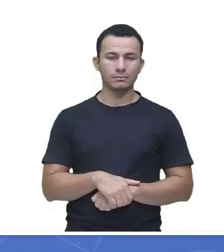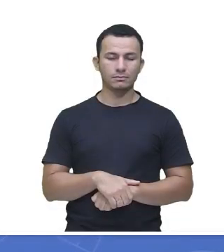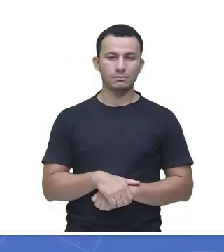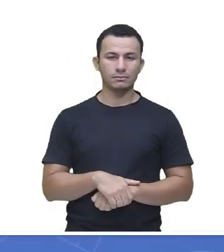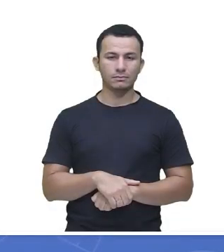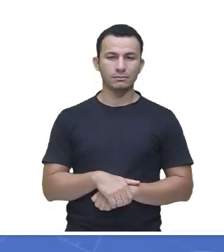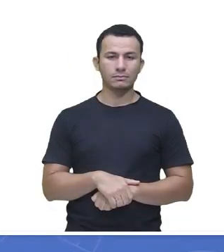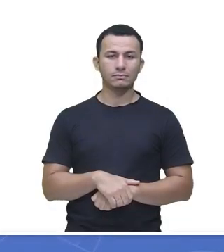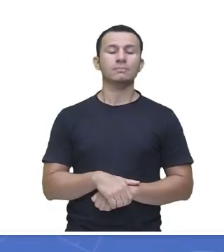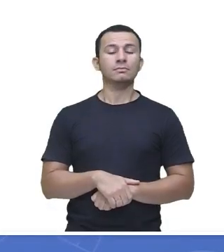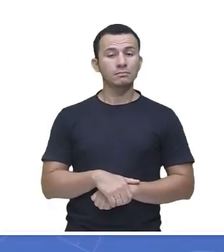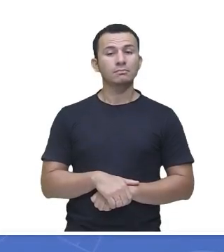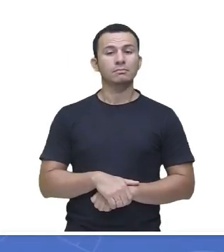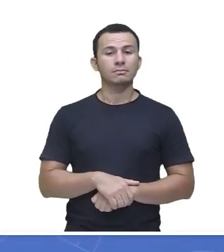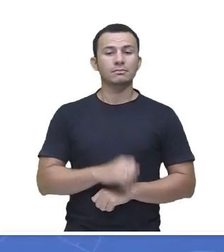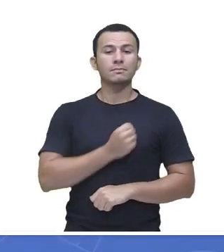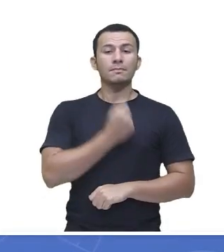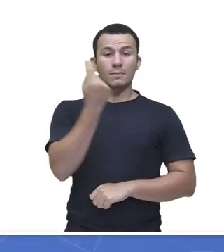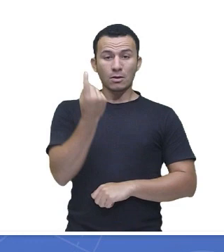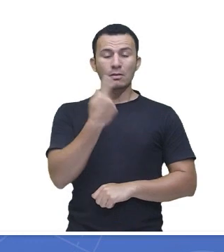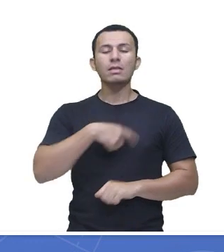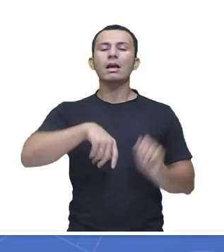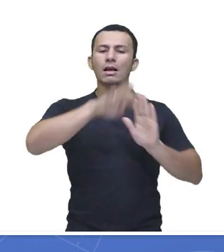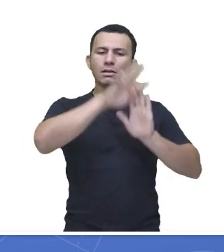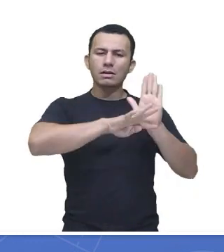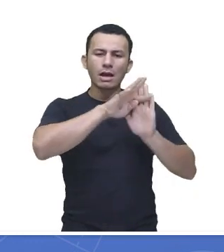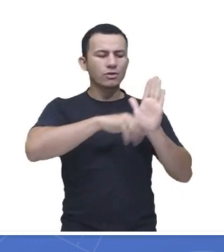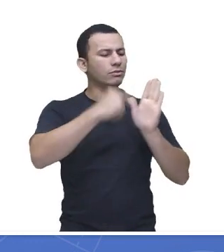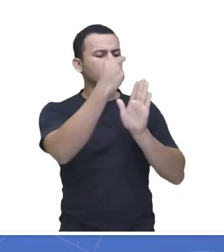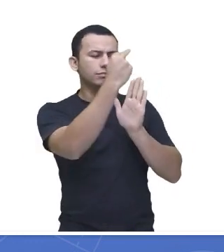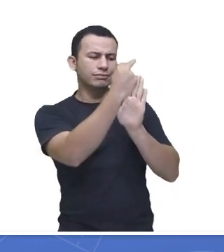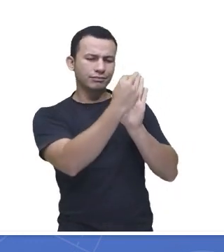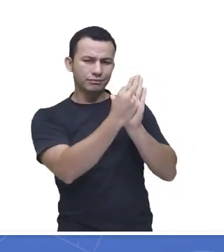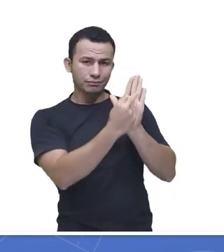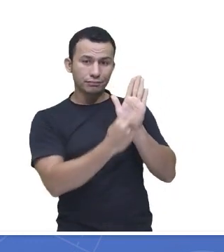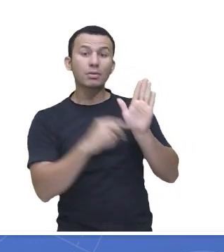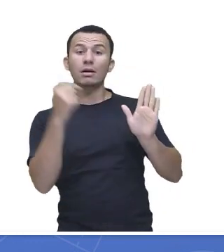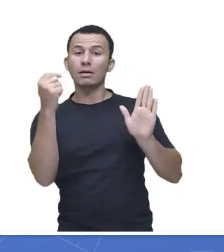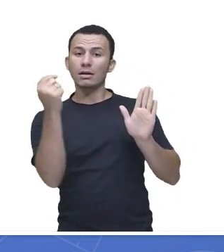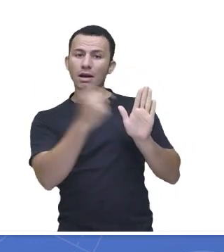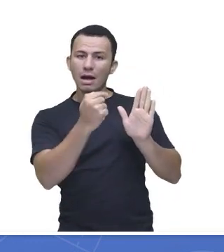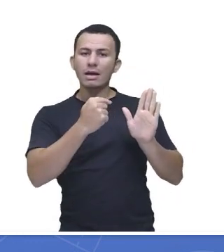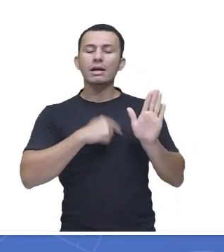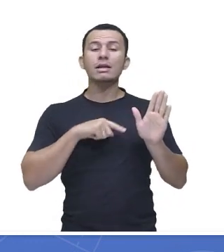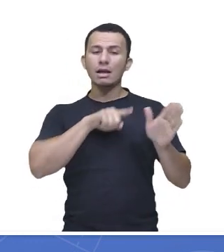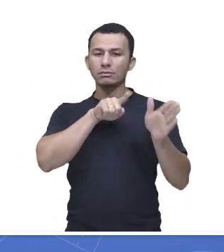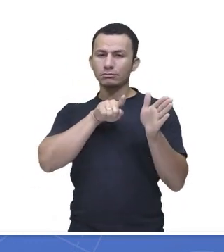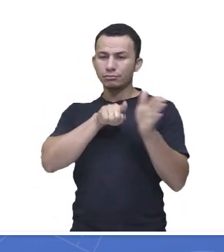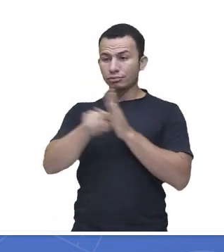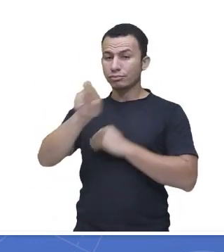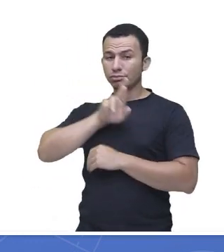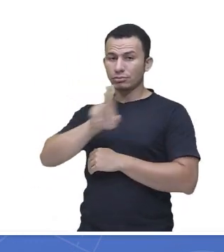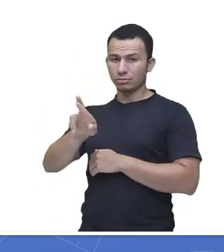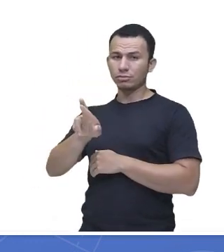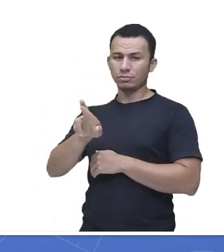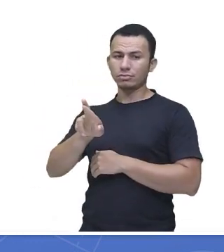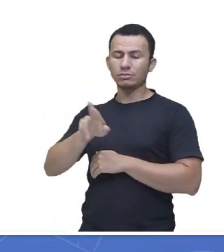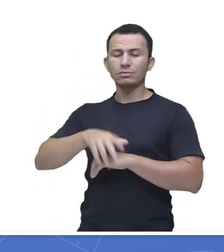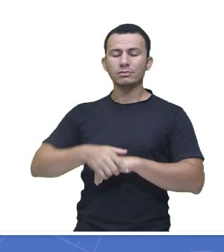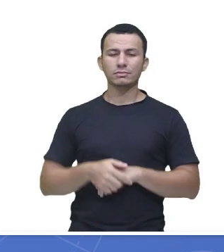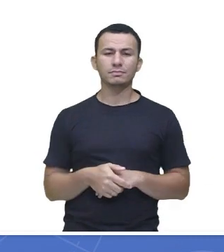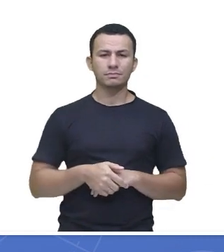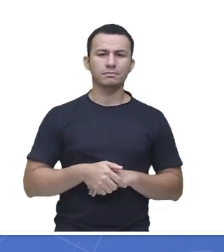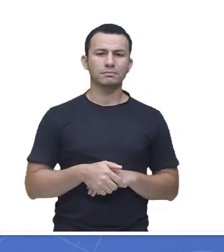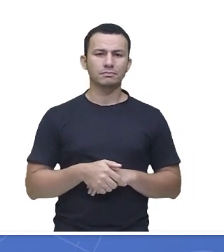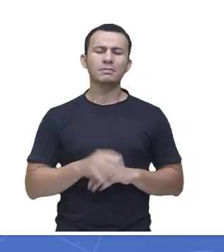Temos aí um breve texto e a respeito deste texto temos a nossa questão, né? Aí tá o comando, que é um comando um